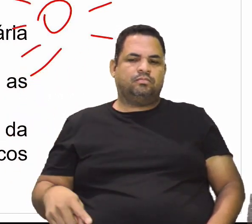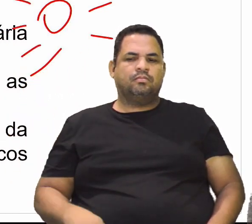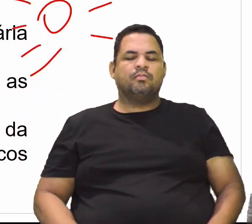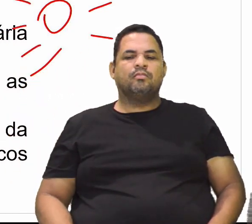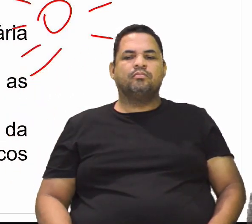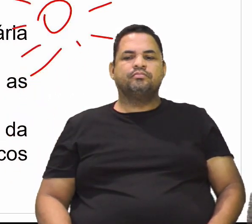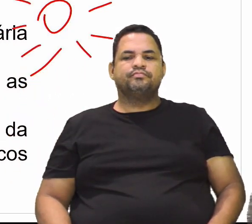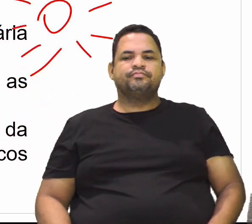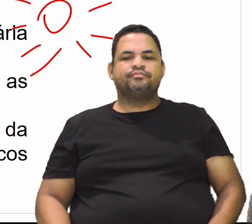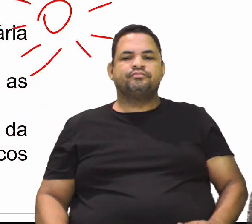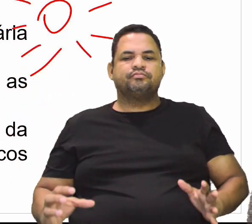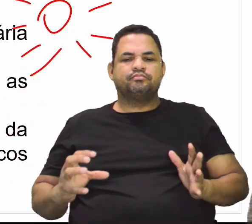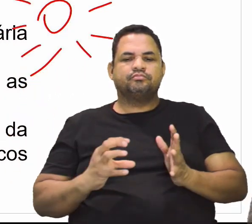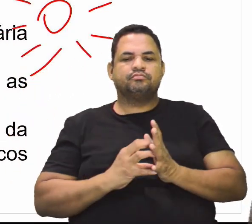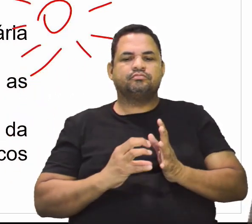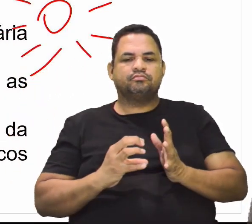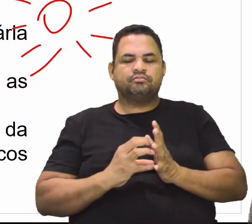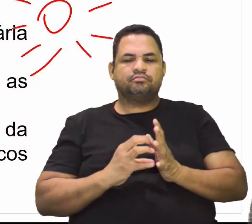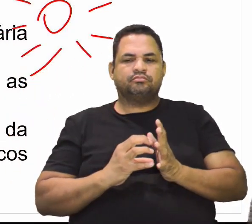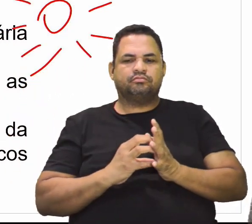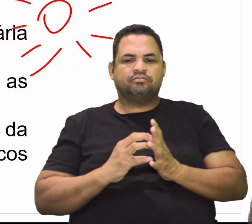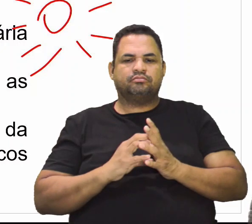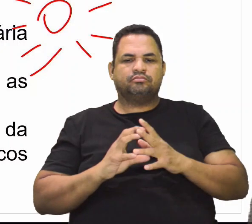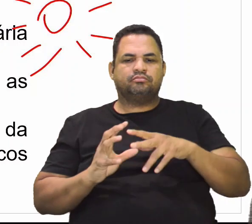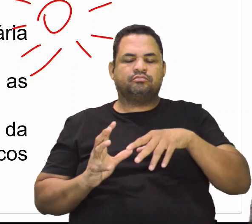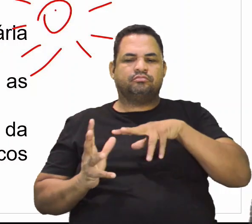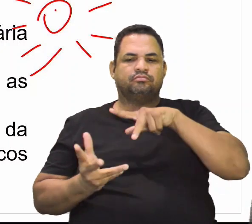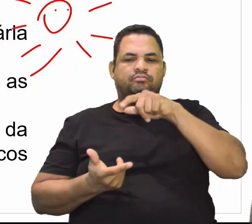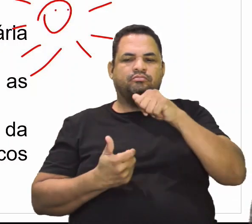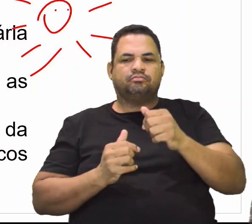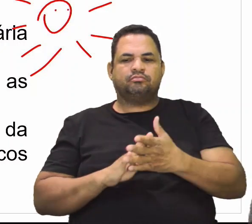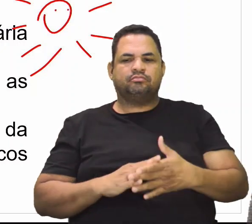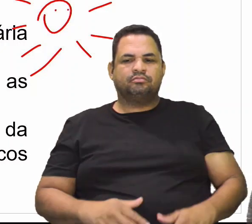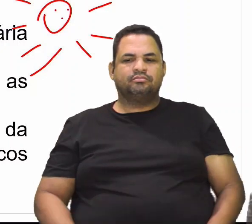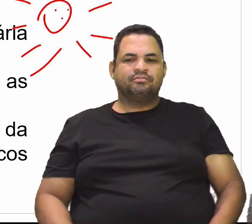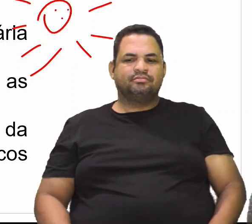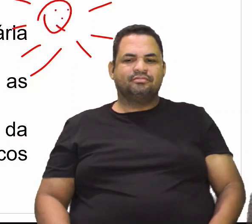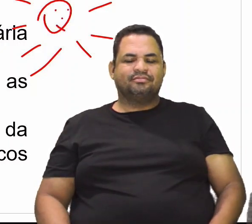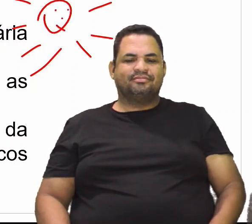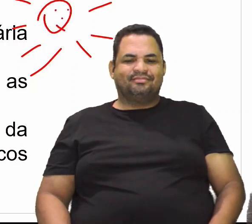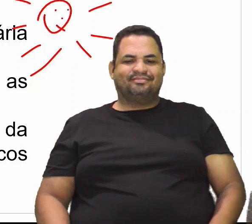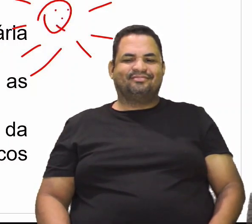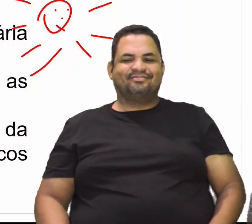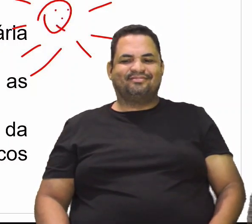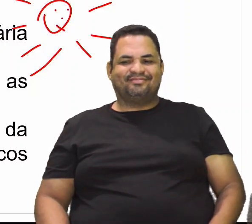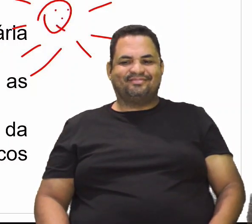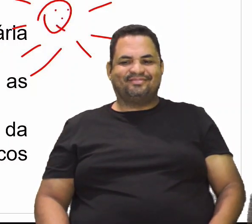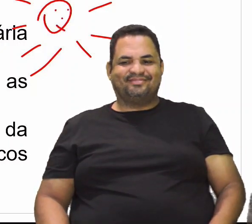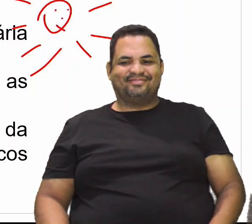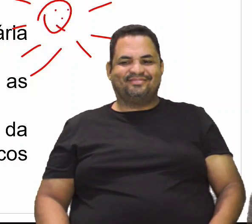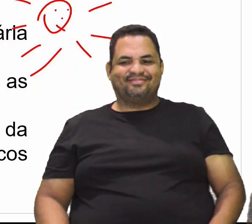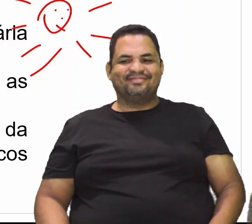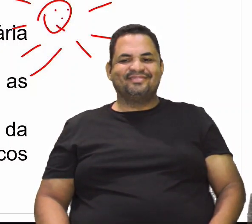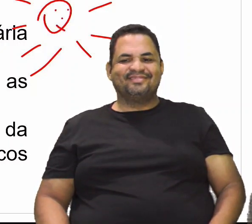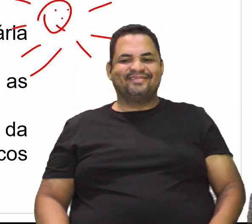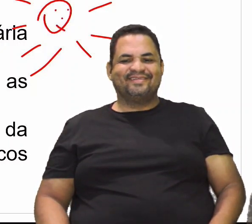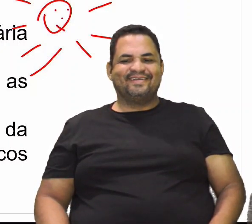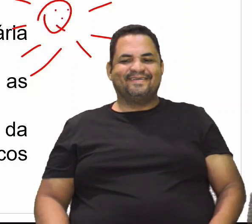seria o centro do universo. Olha meu Sol que bonitinho aí. A cabeça do Sam aí, ó, no Sol. Vamos até dar um sorriso aí pro